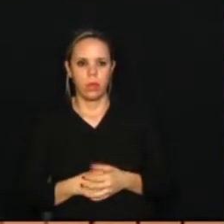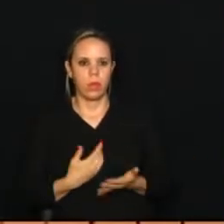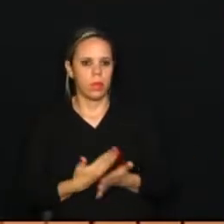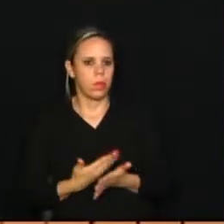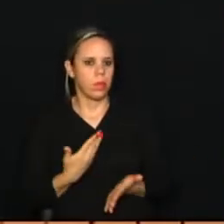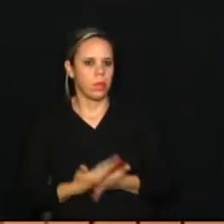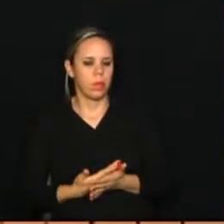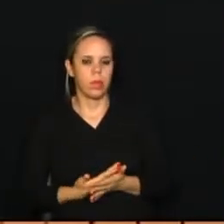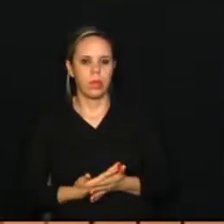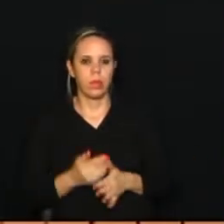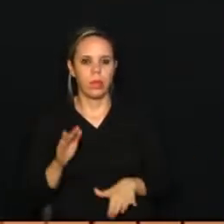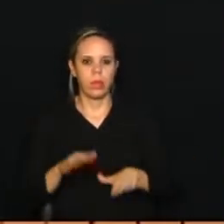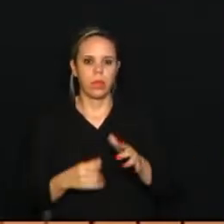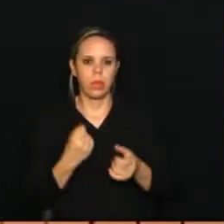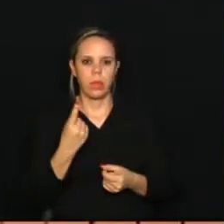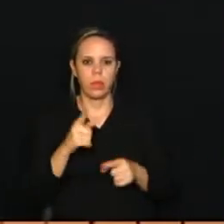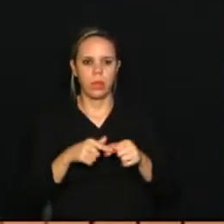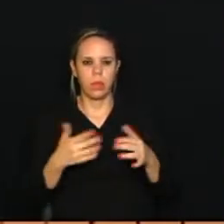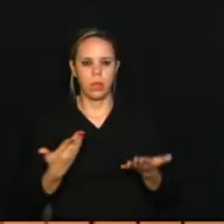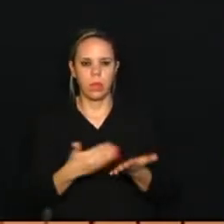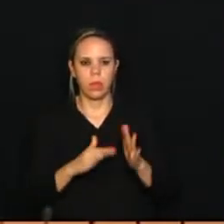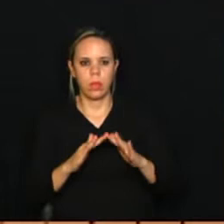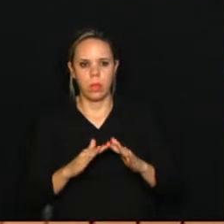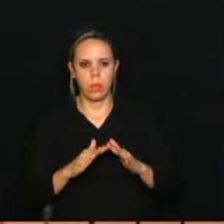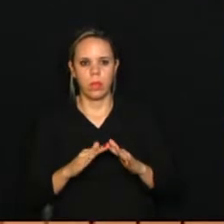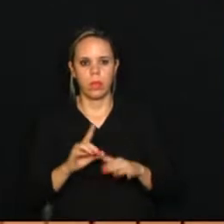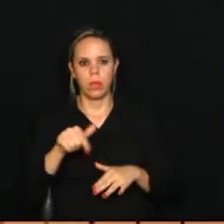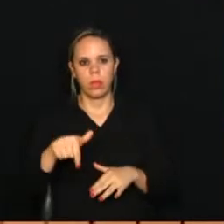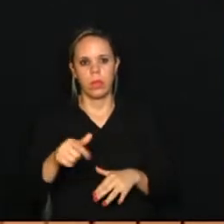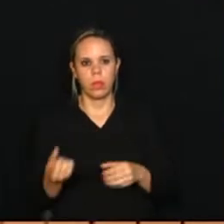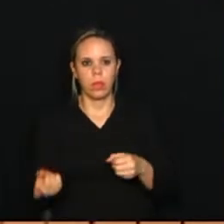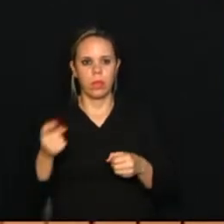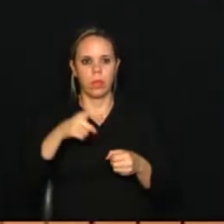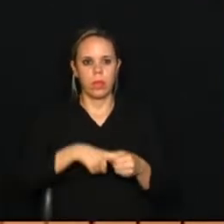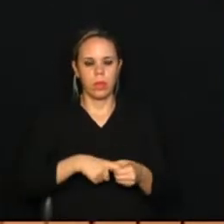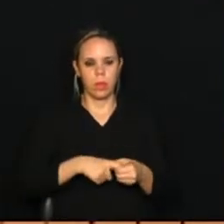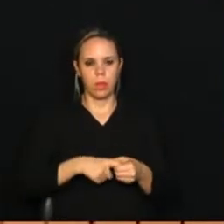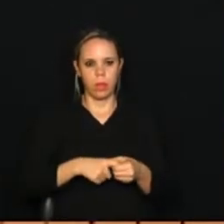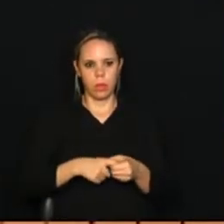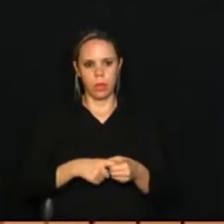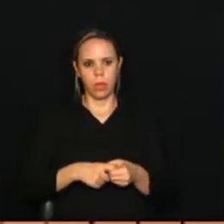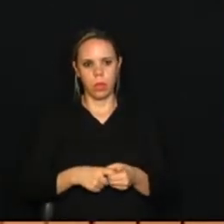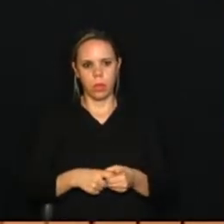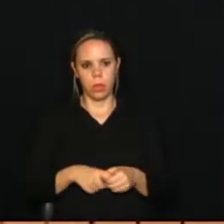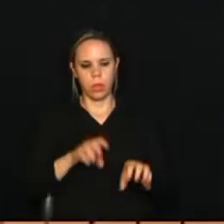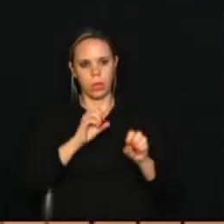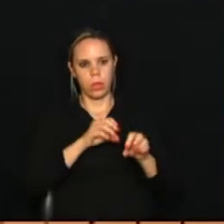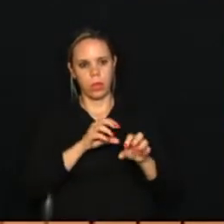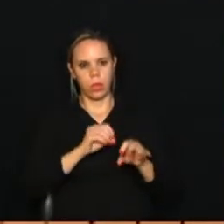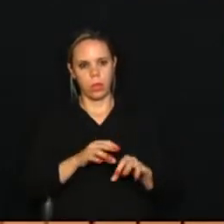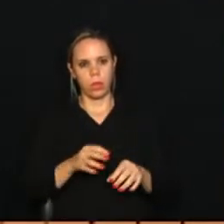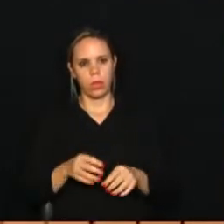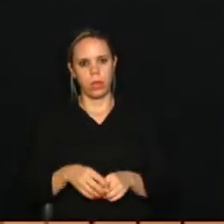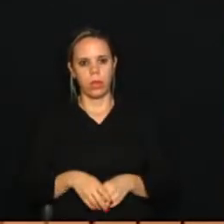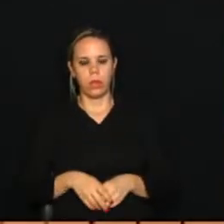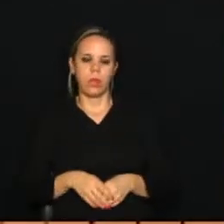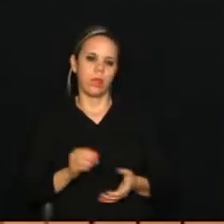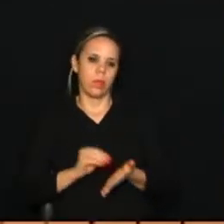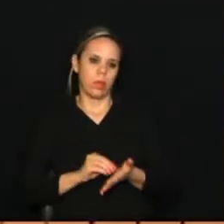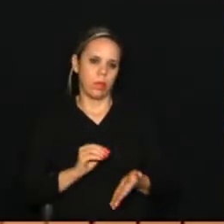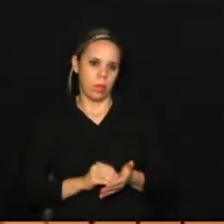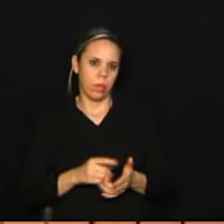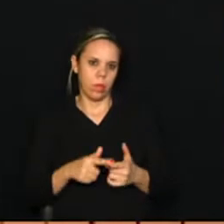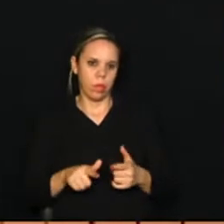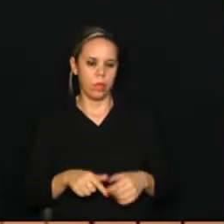né? Pega, às vezes, algum material na escola, depois tem que devolver, mas uma educação ainda muito precária, né?